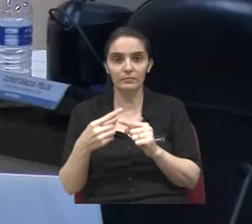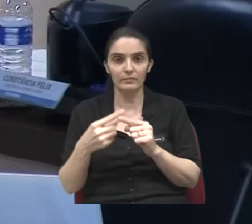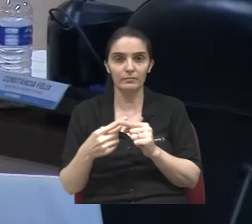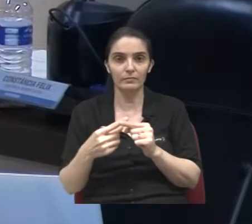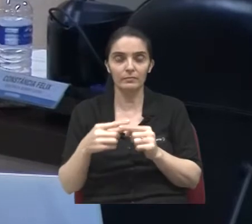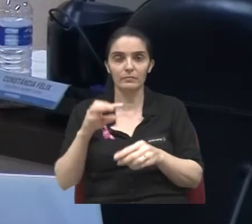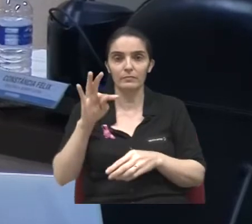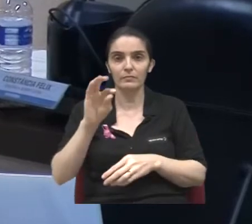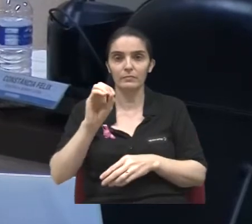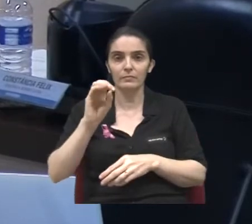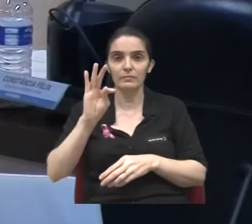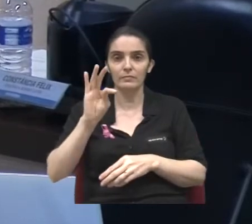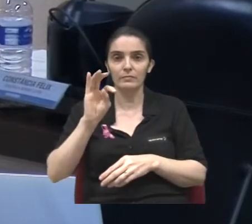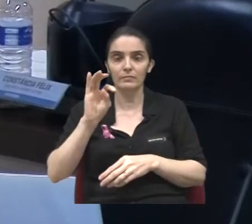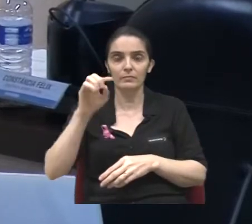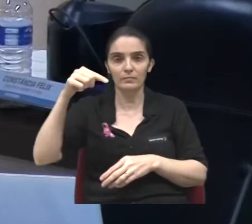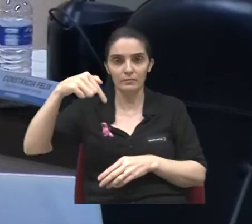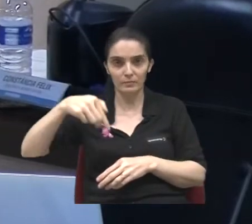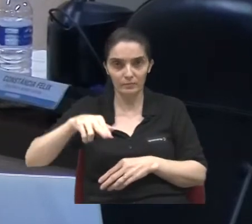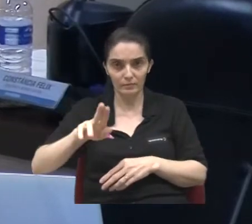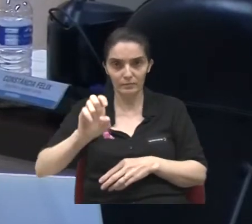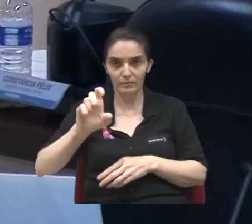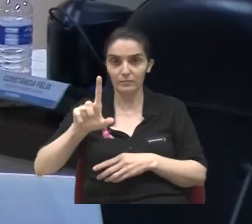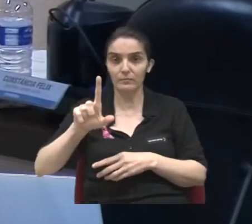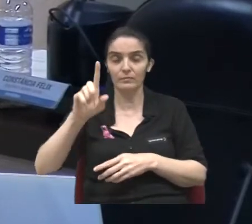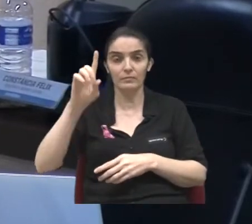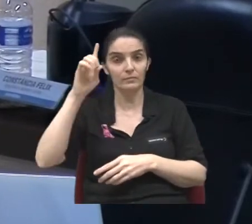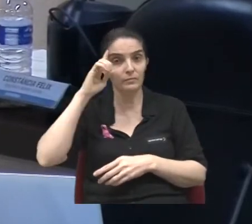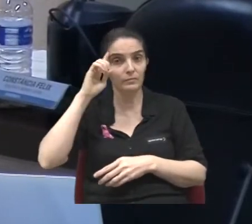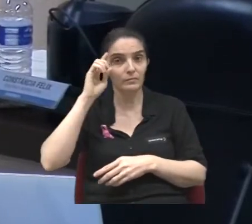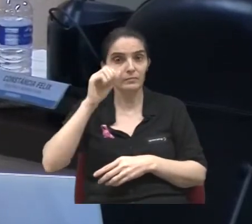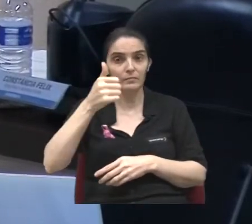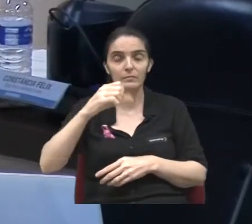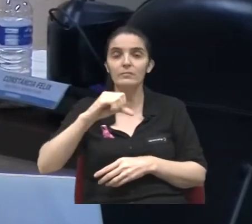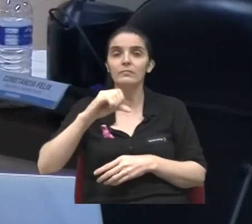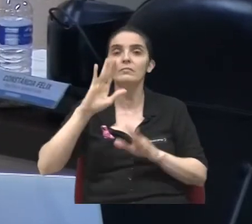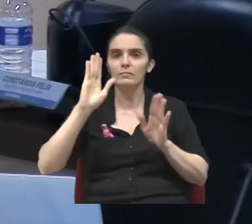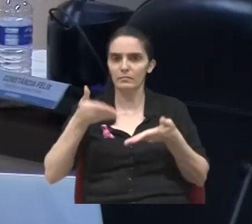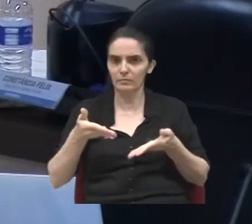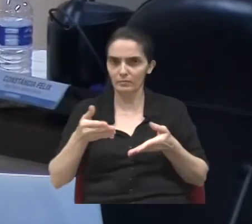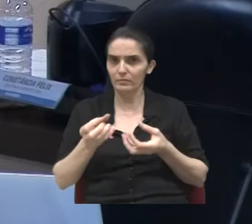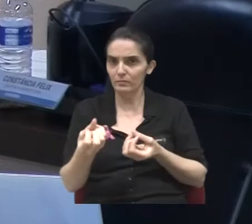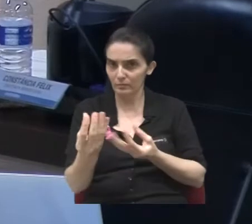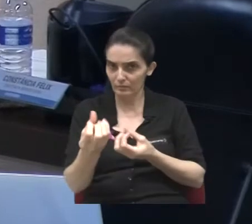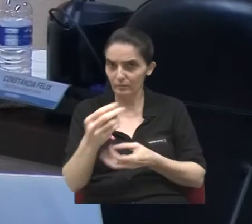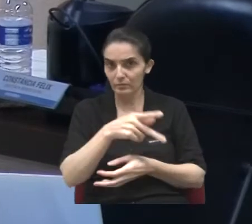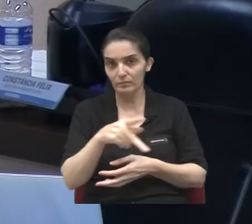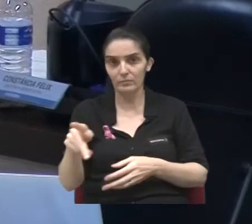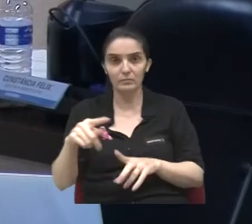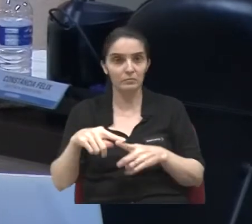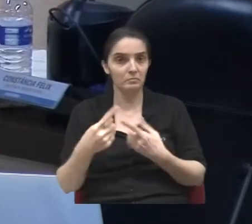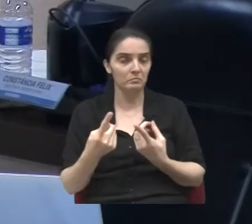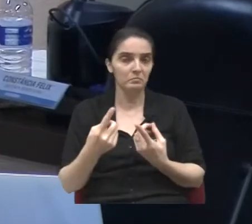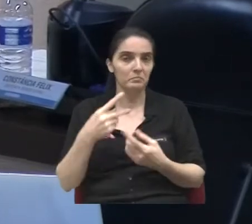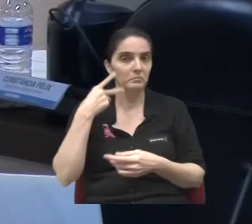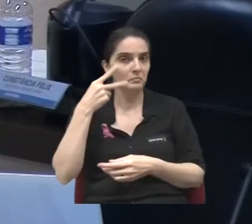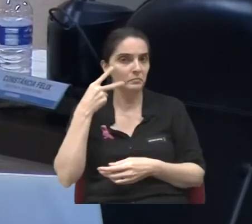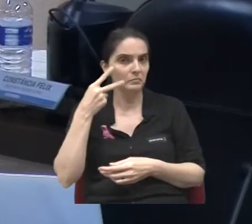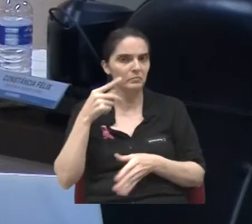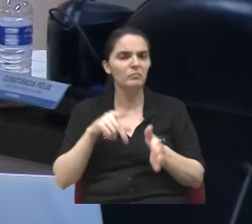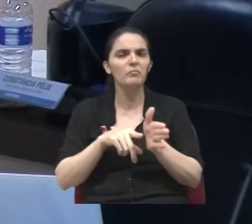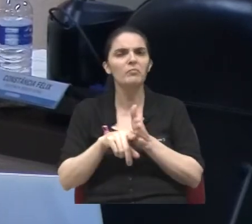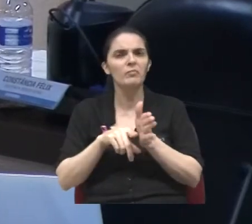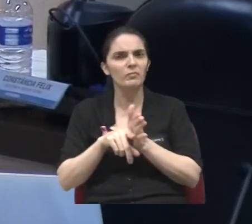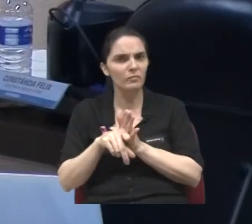19. Gostaria de tornar público para os meus colegas, porque eu já informei a presidência. Mas como tem alguns vereadores que estão me perguntando, isso não foi